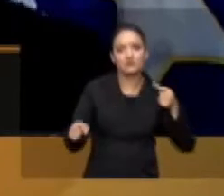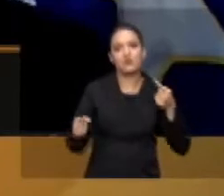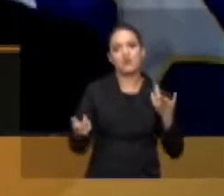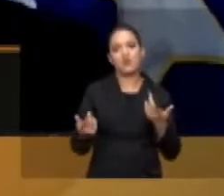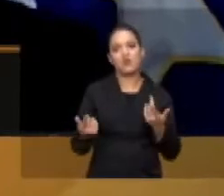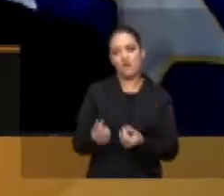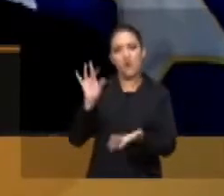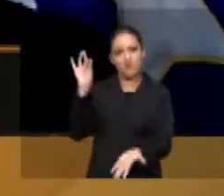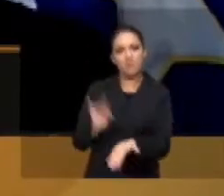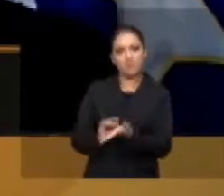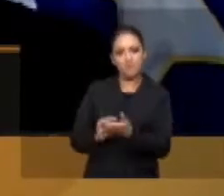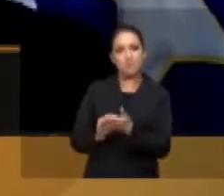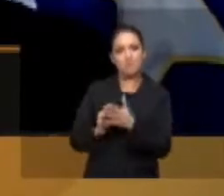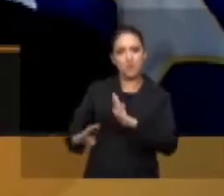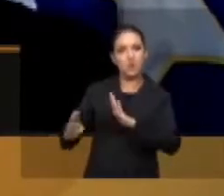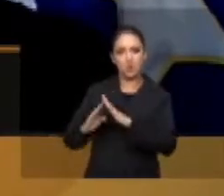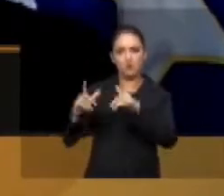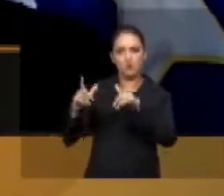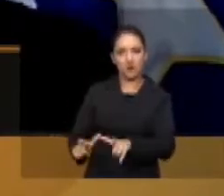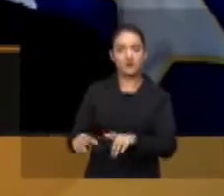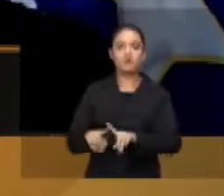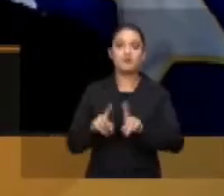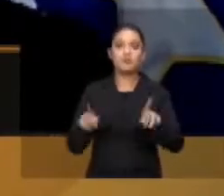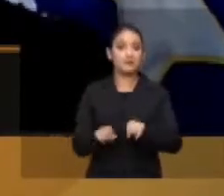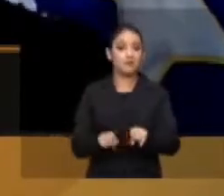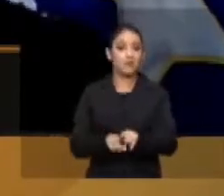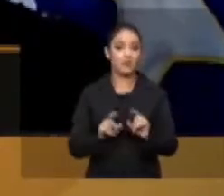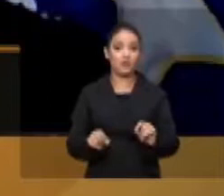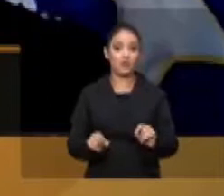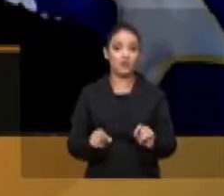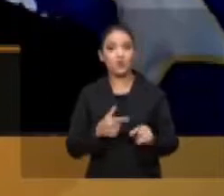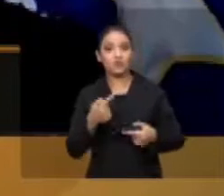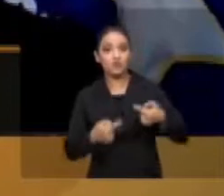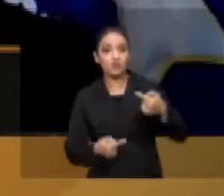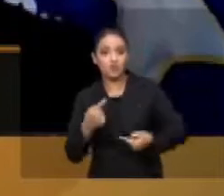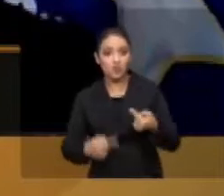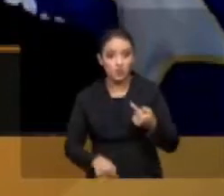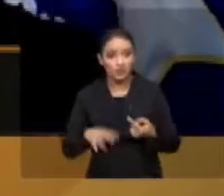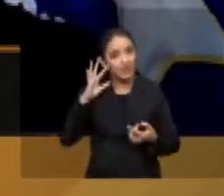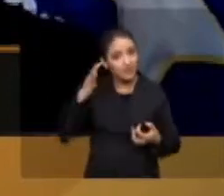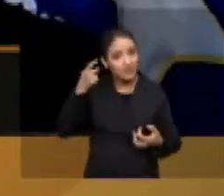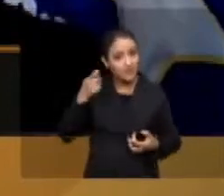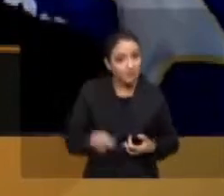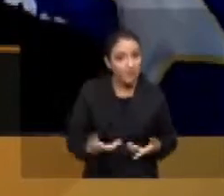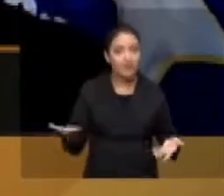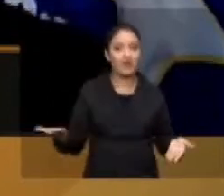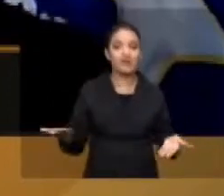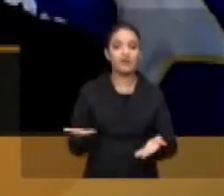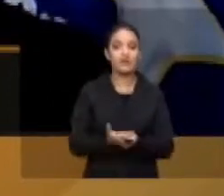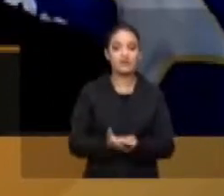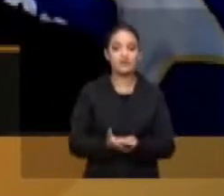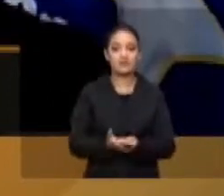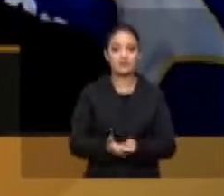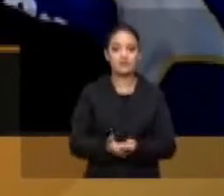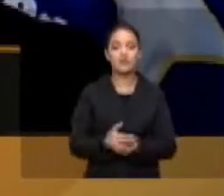outra parte, não se discute também aqui a coisa julgada material da eventual ação